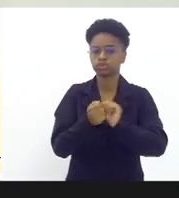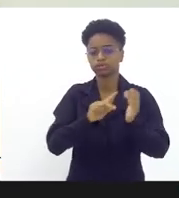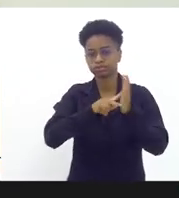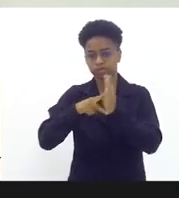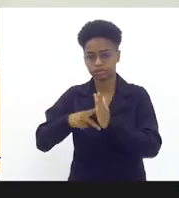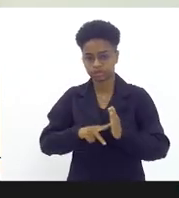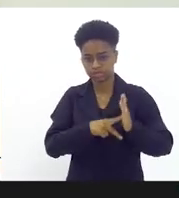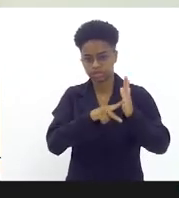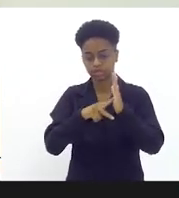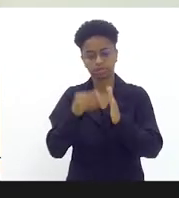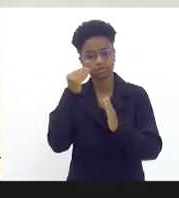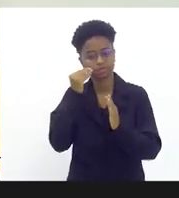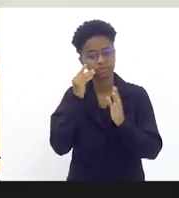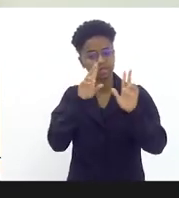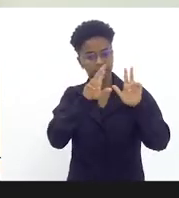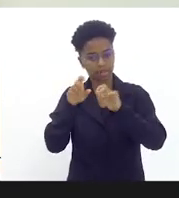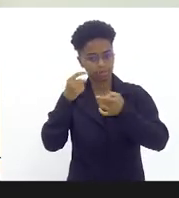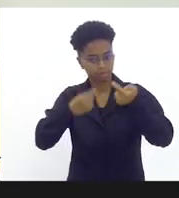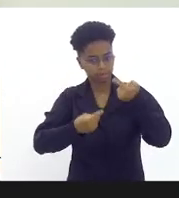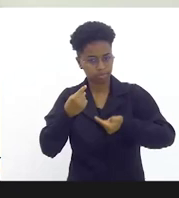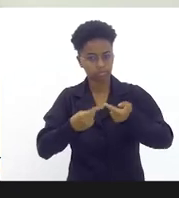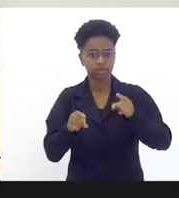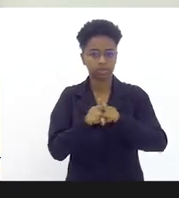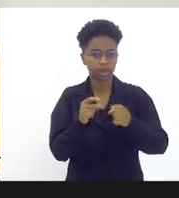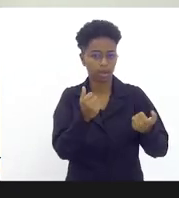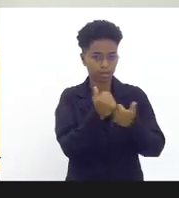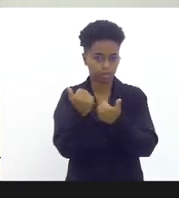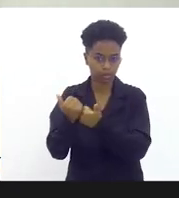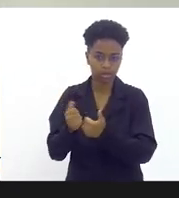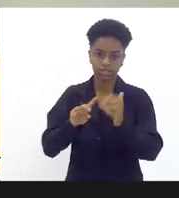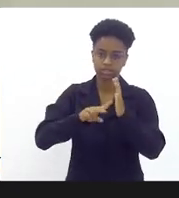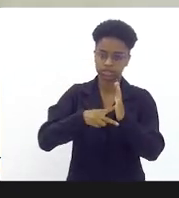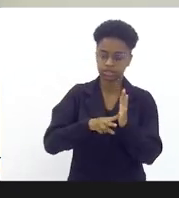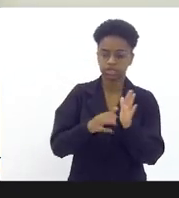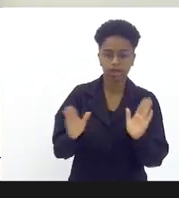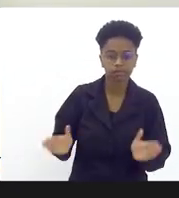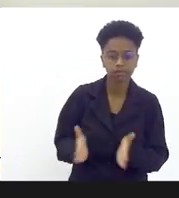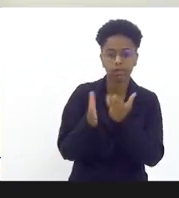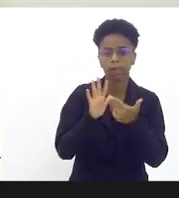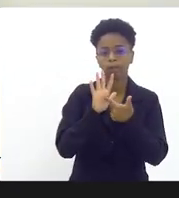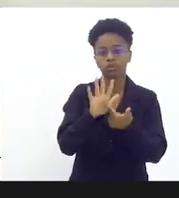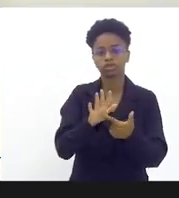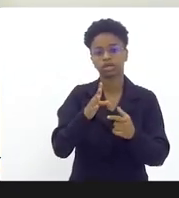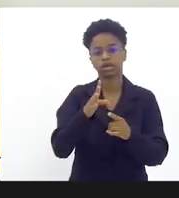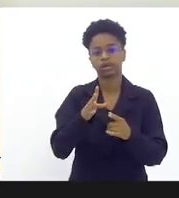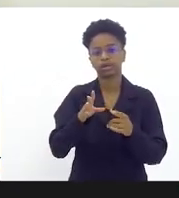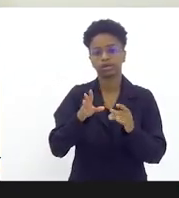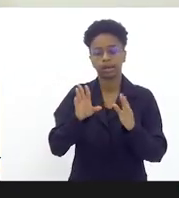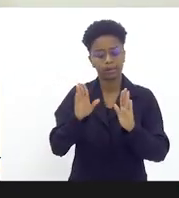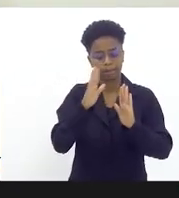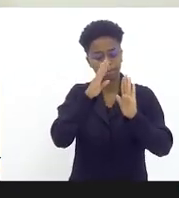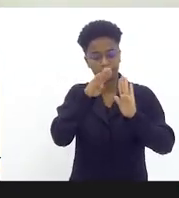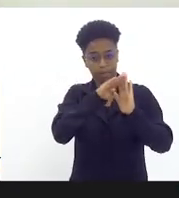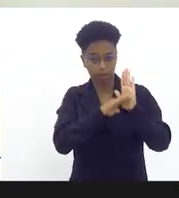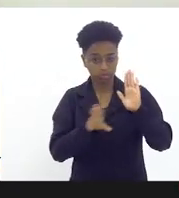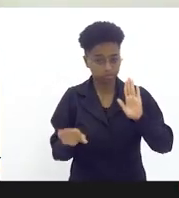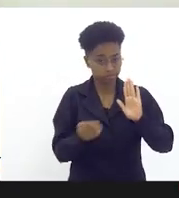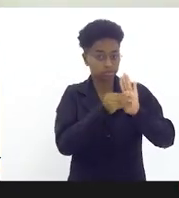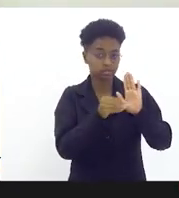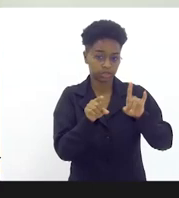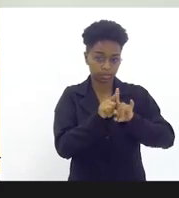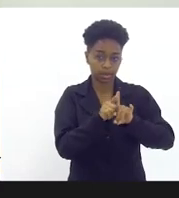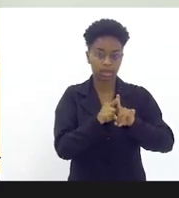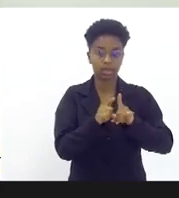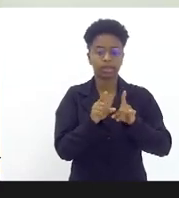para elevar esse tema e fortalecer os sindicatos, né, a inclusão das demandas LGBT também dentro das cláusulas